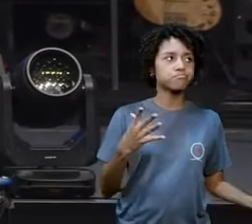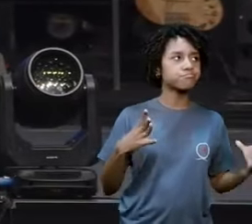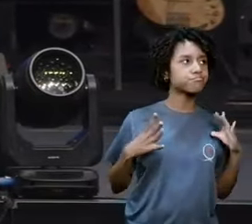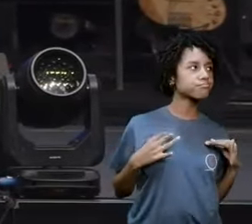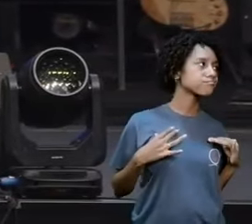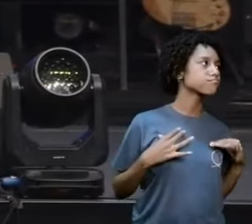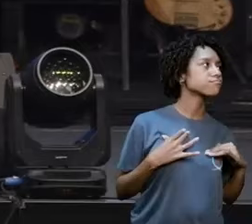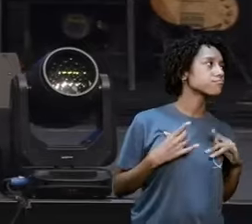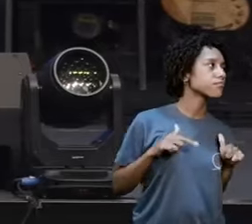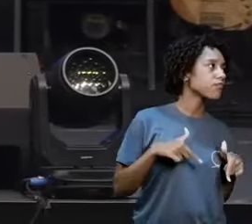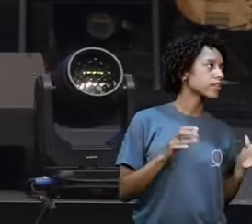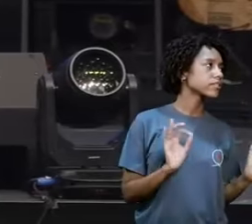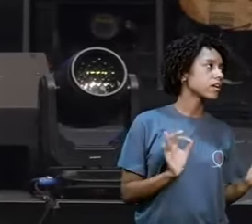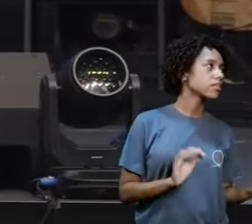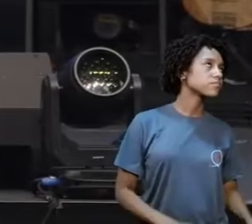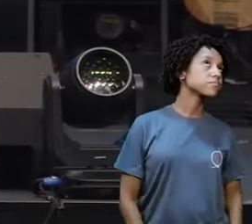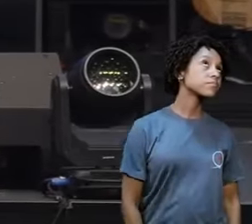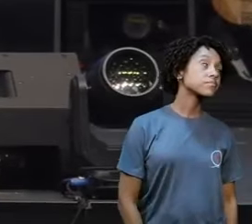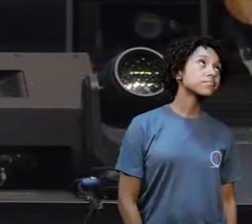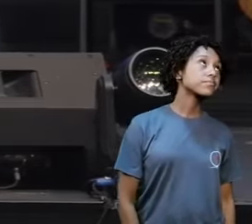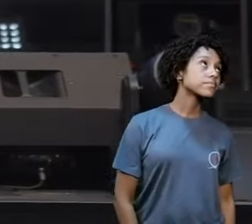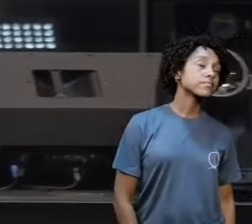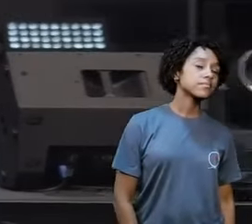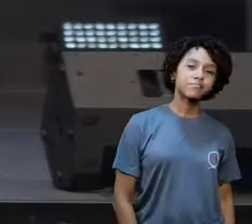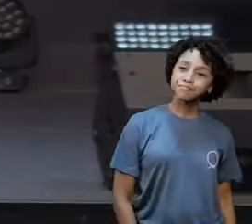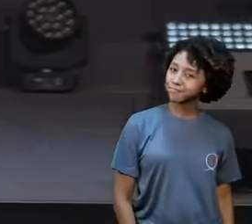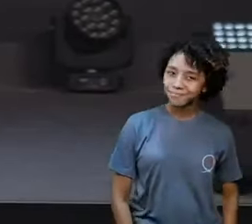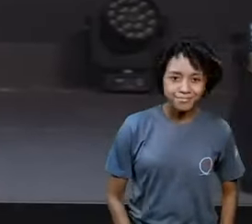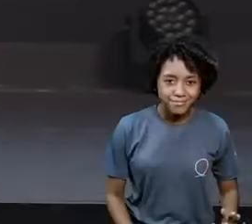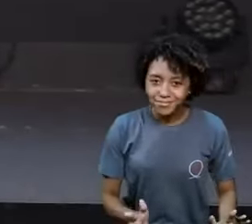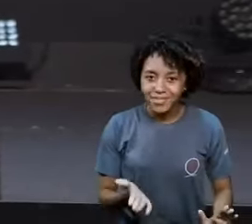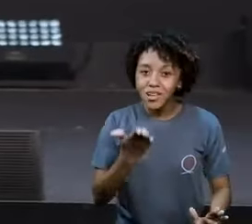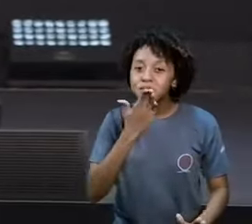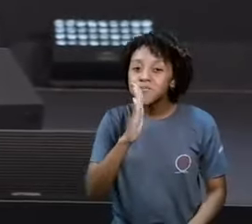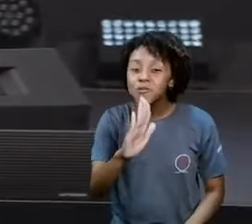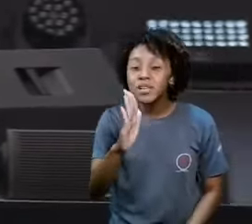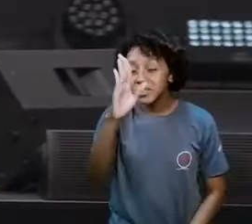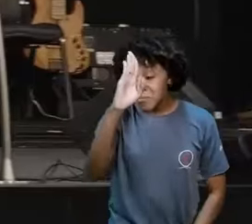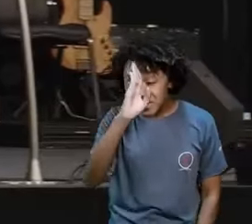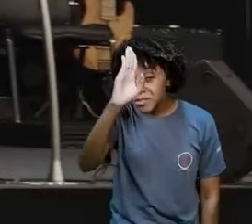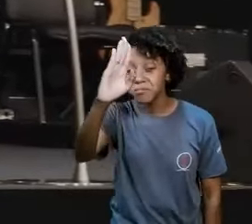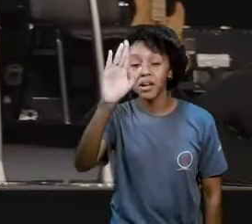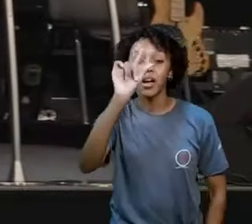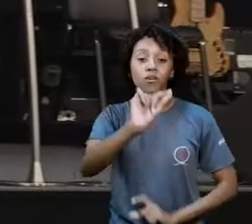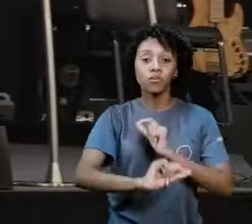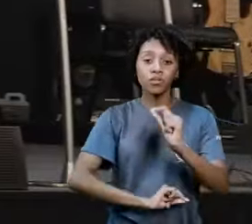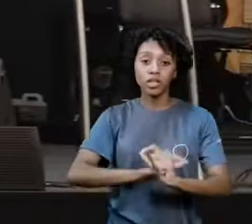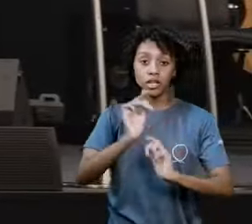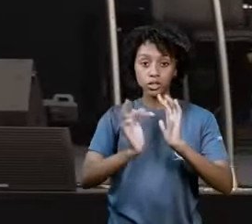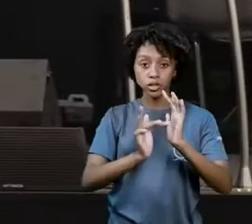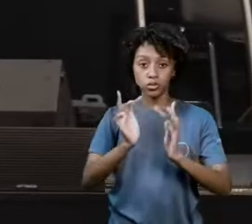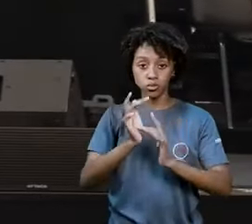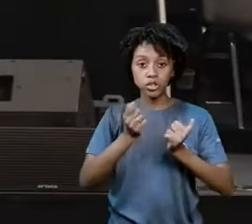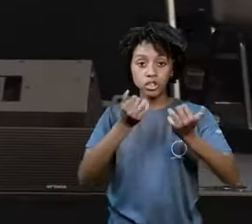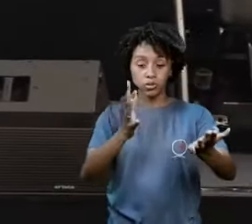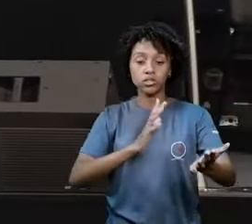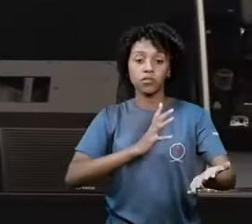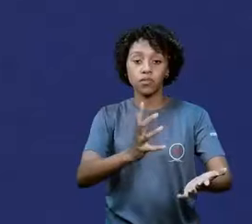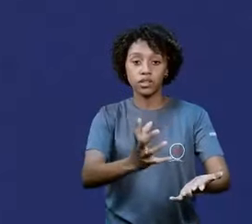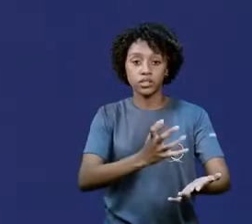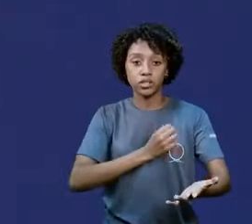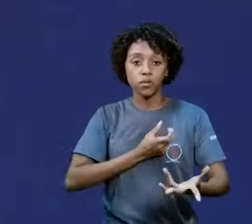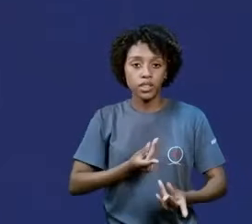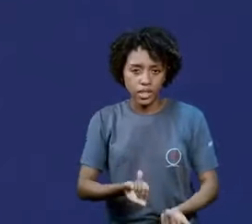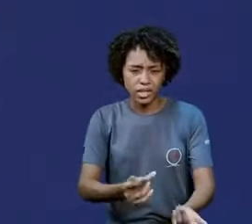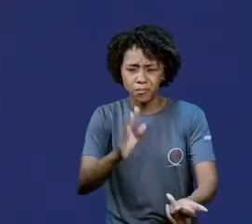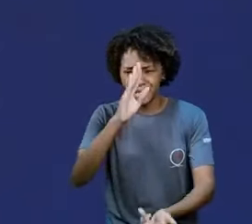fazer a maior promessa e a maior benção que Deus pode dar ao homem é a salvação eterna e o que que diz o